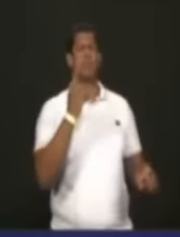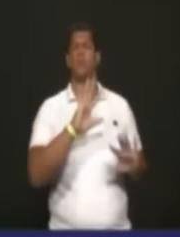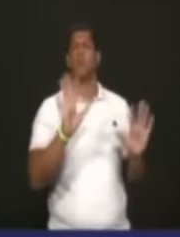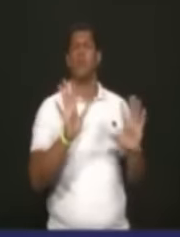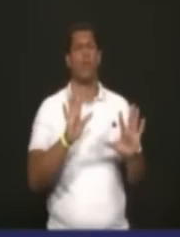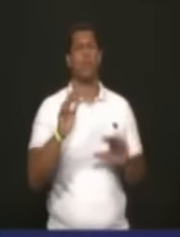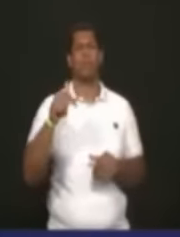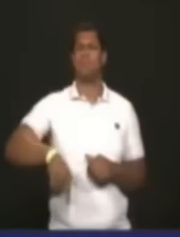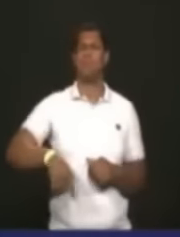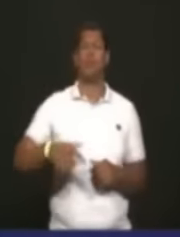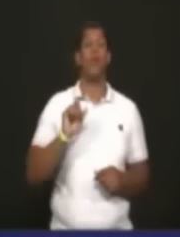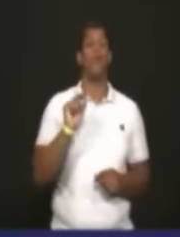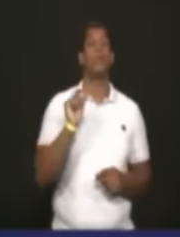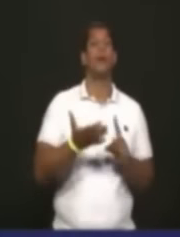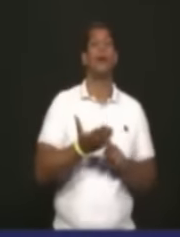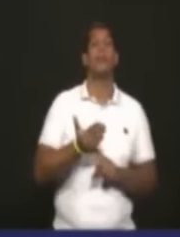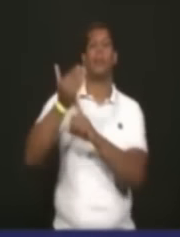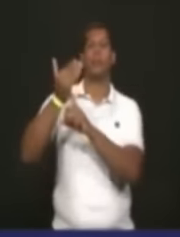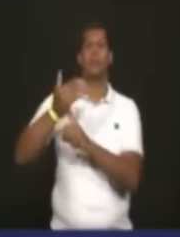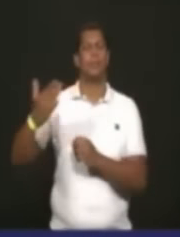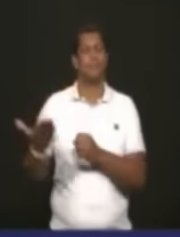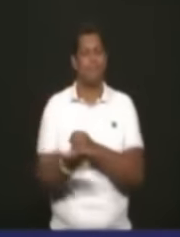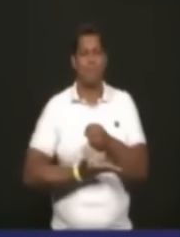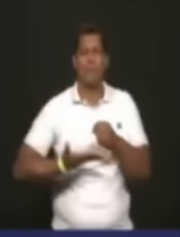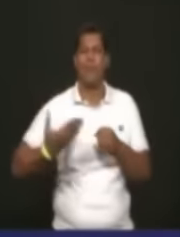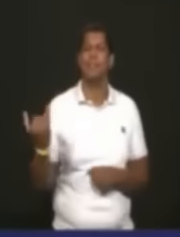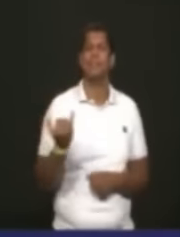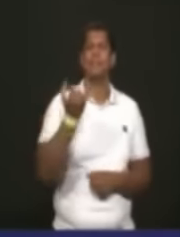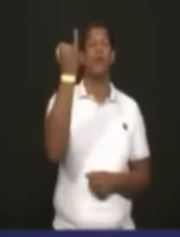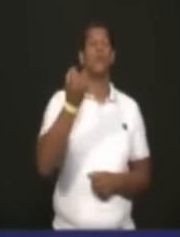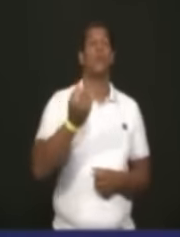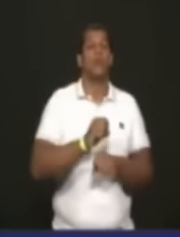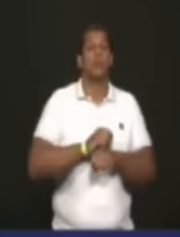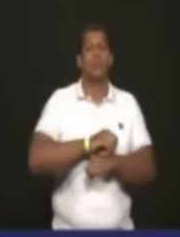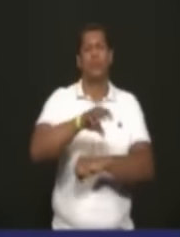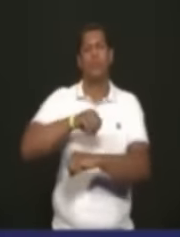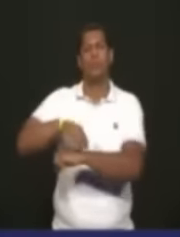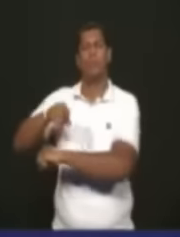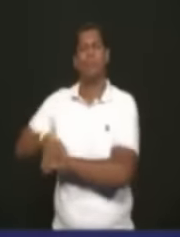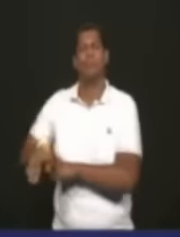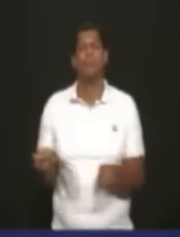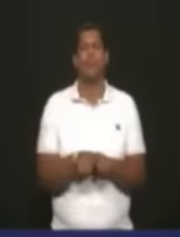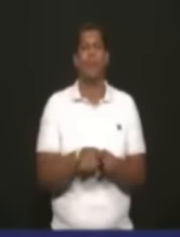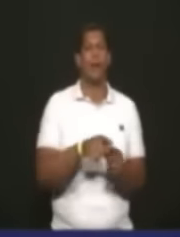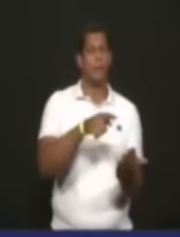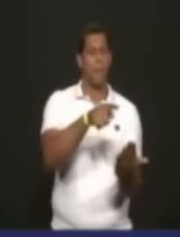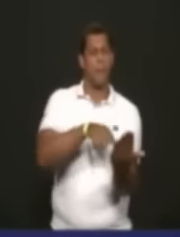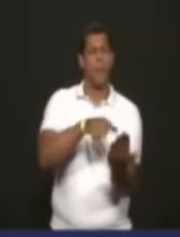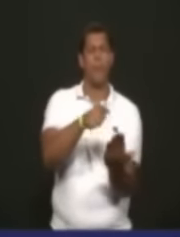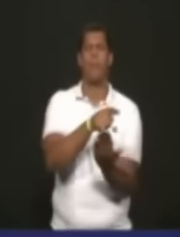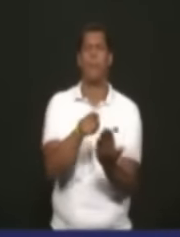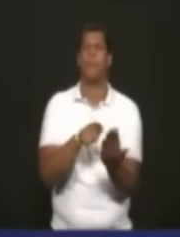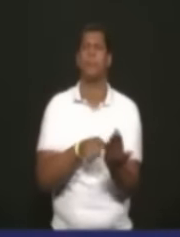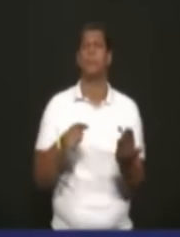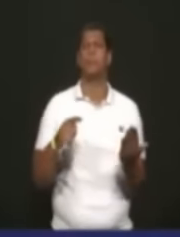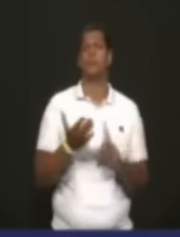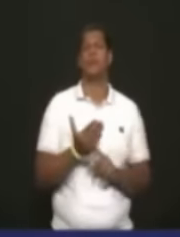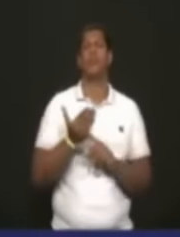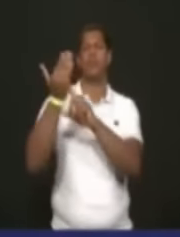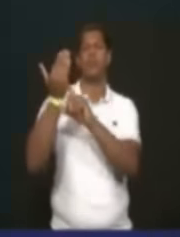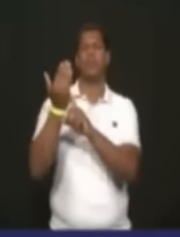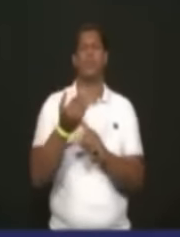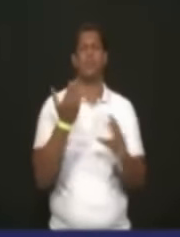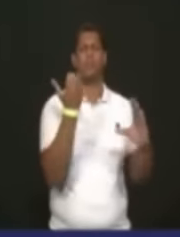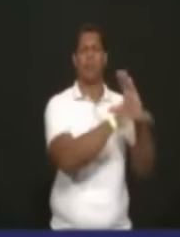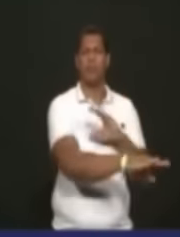algo fundamental, tanto é que nós distribuímos 506 mil tablets para os nossos alunos da rede municipal de ensino, inclusive com chip